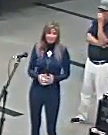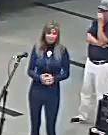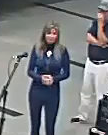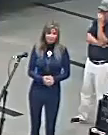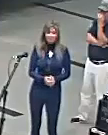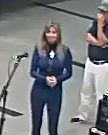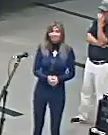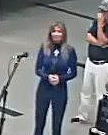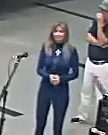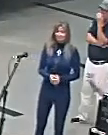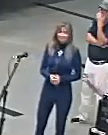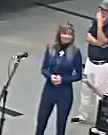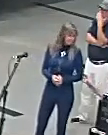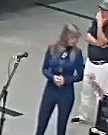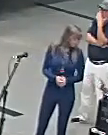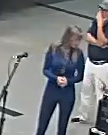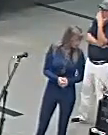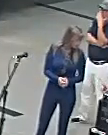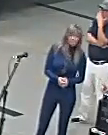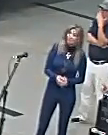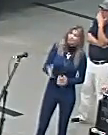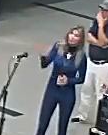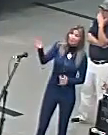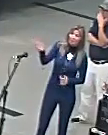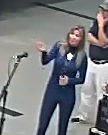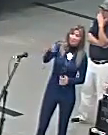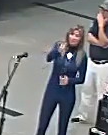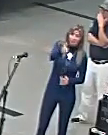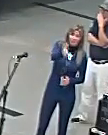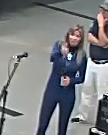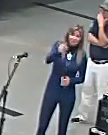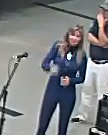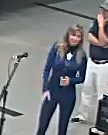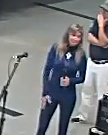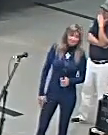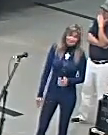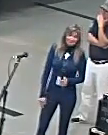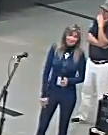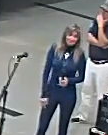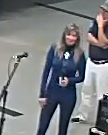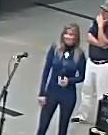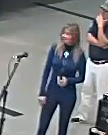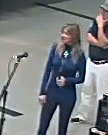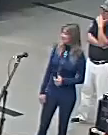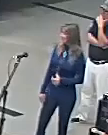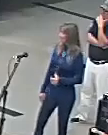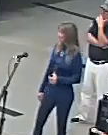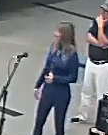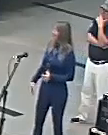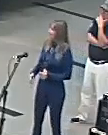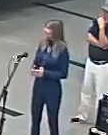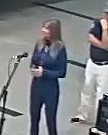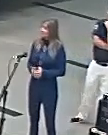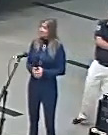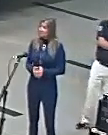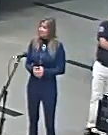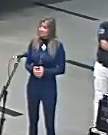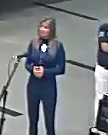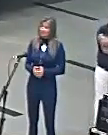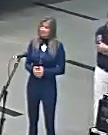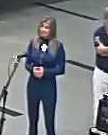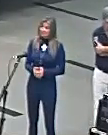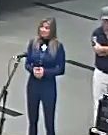uma lei municipal aprovada aqui em Belo Horizonte como bem disse se você se lembra no início da da